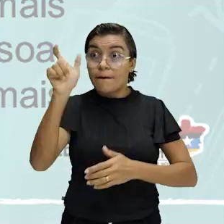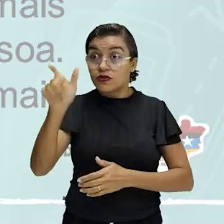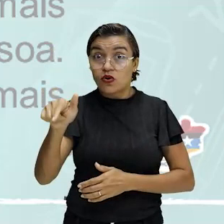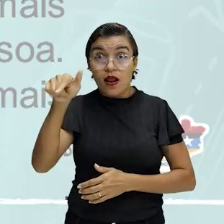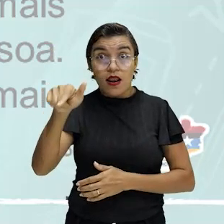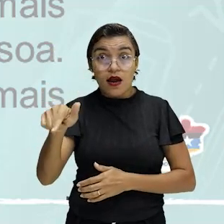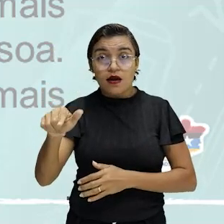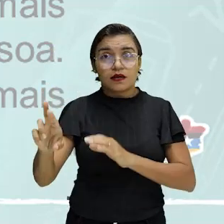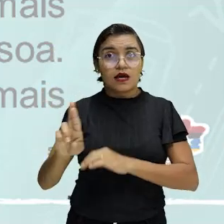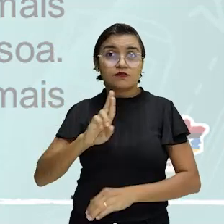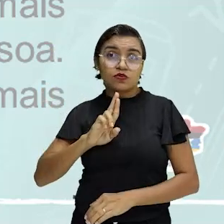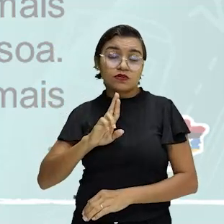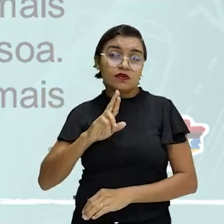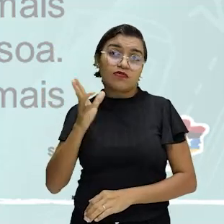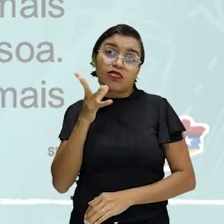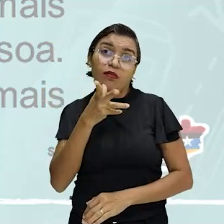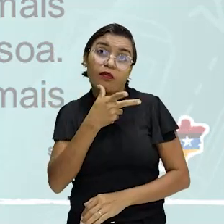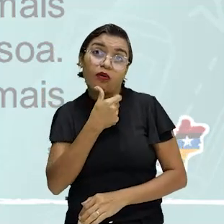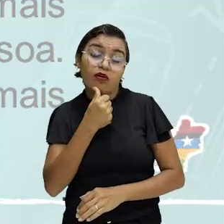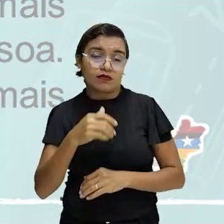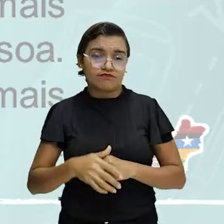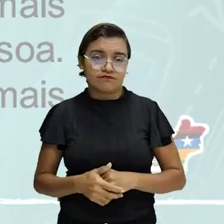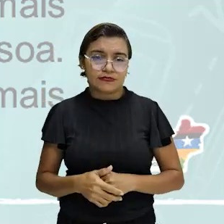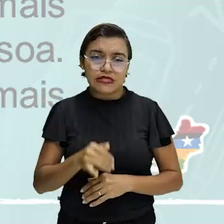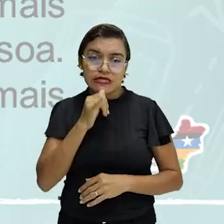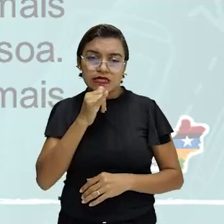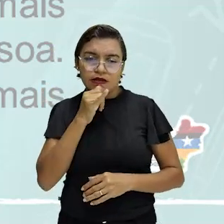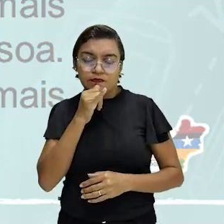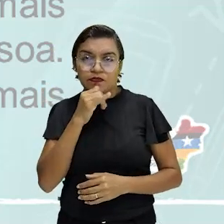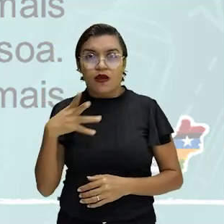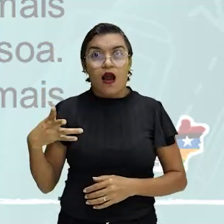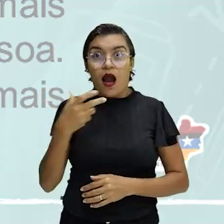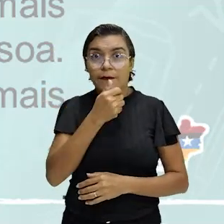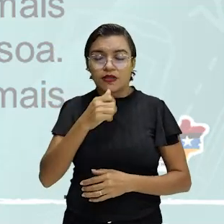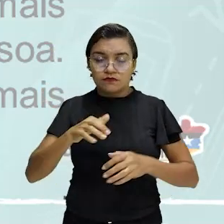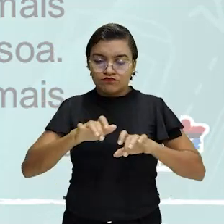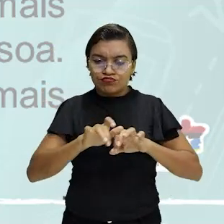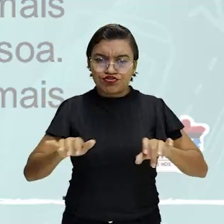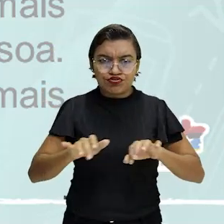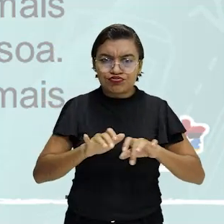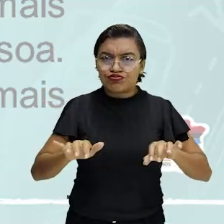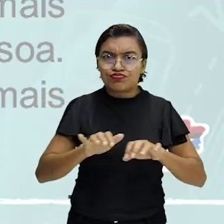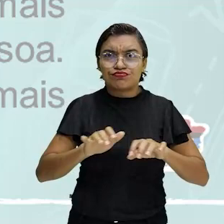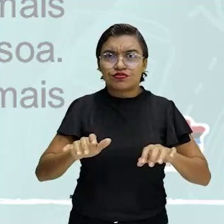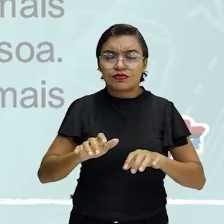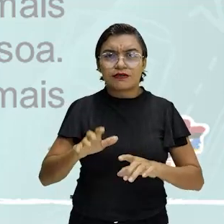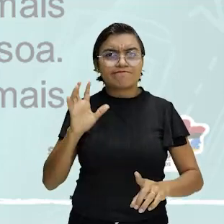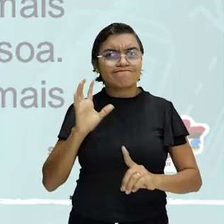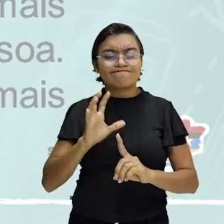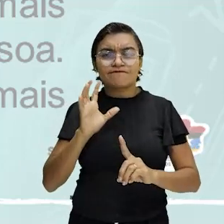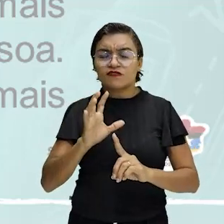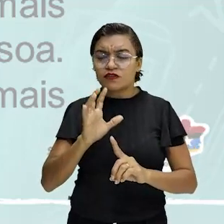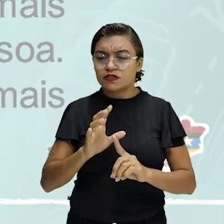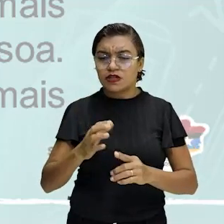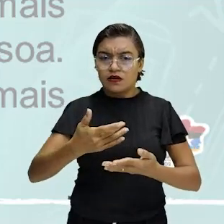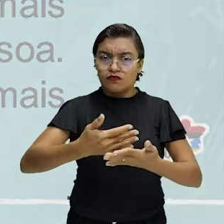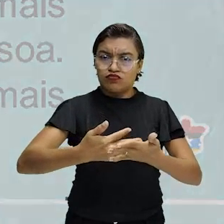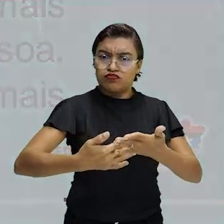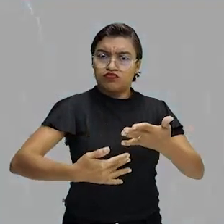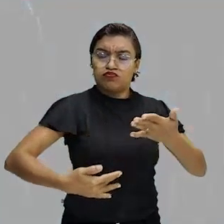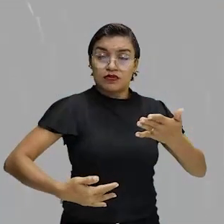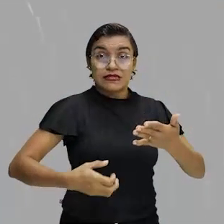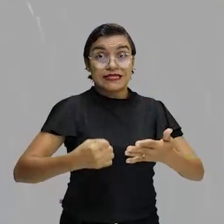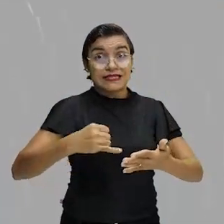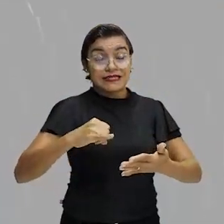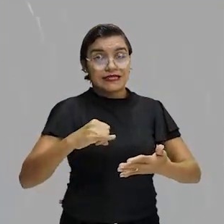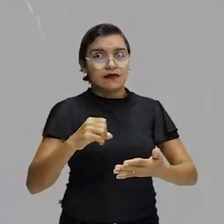que digitamos faz com que seja fácil demais escrever uma longa e cansativa mensagem para outras pessoas. Se você tivesse que escrever e-mails